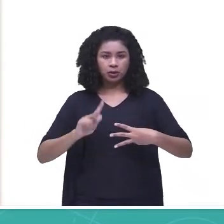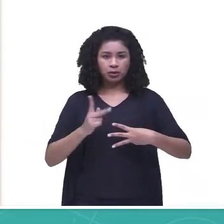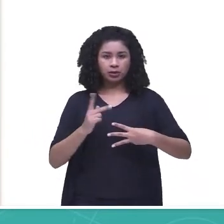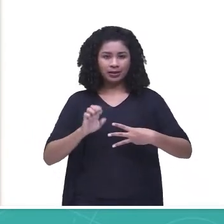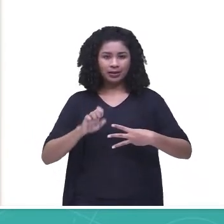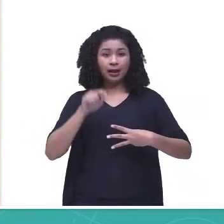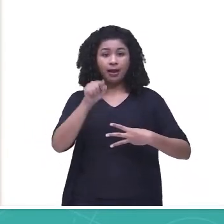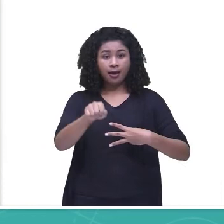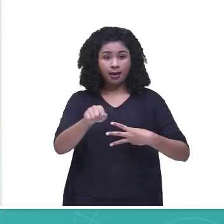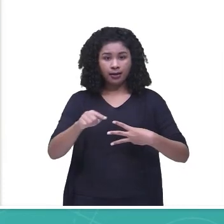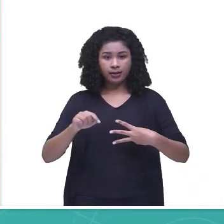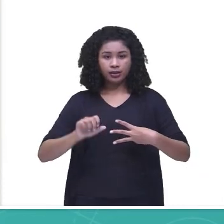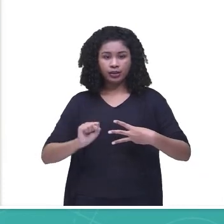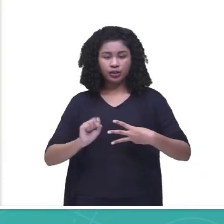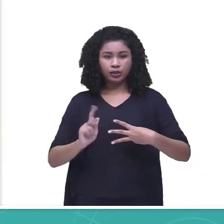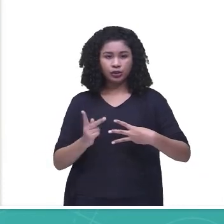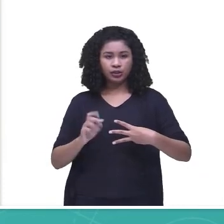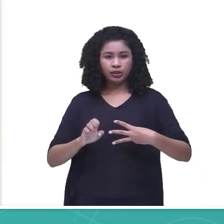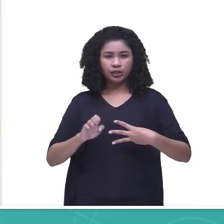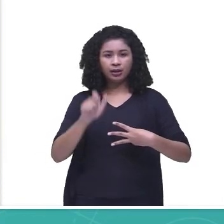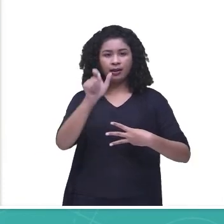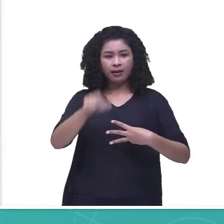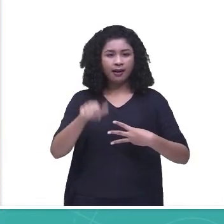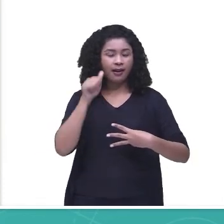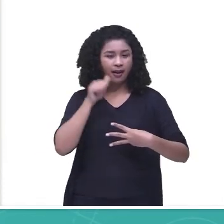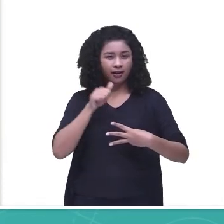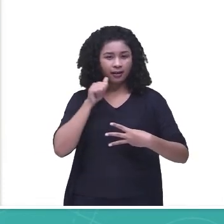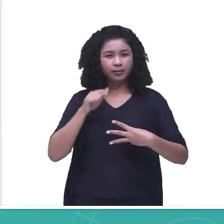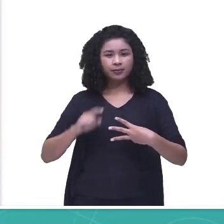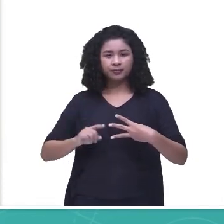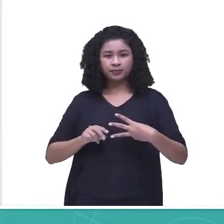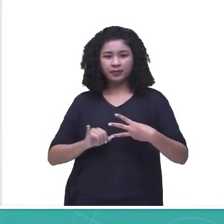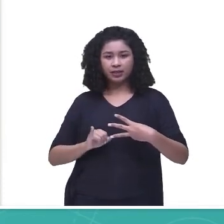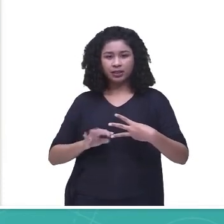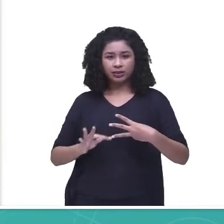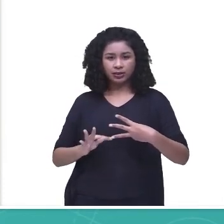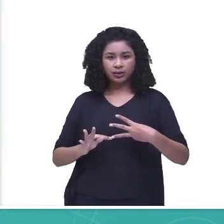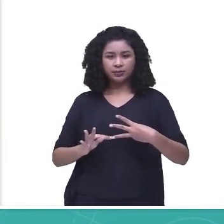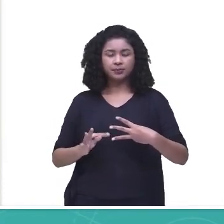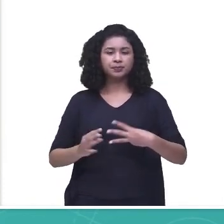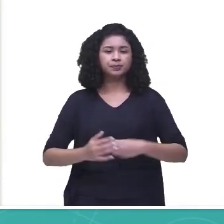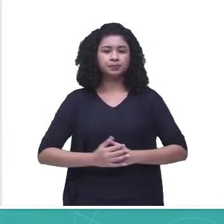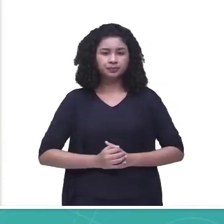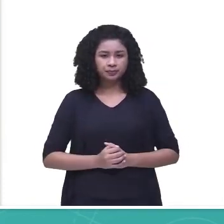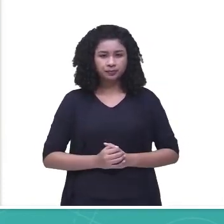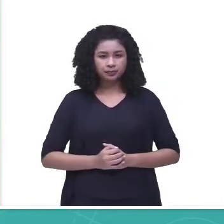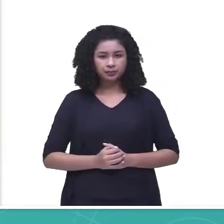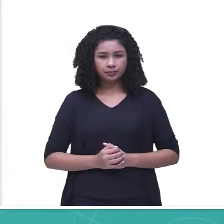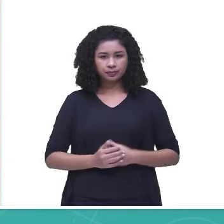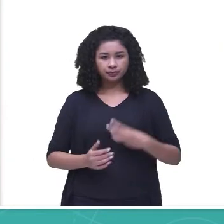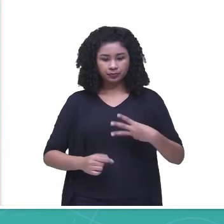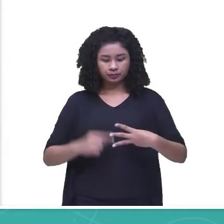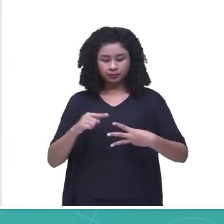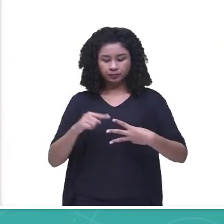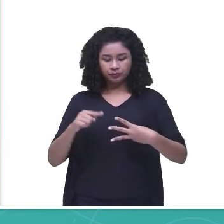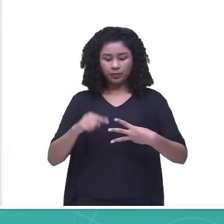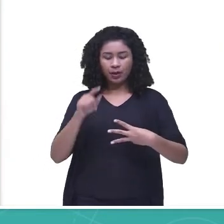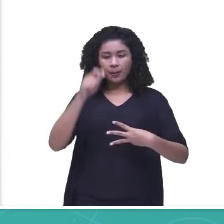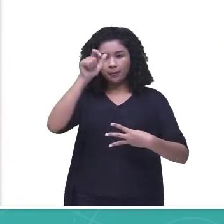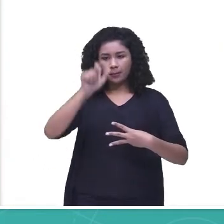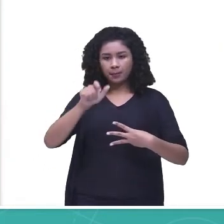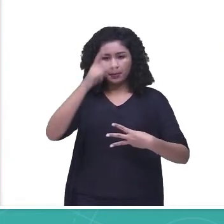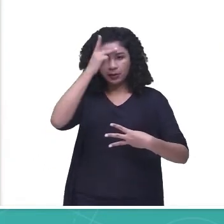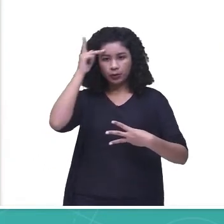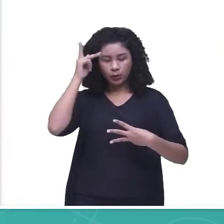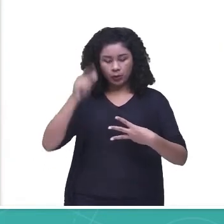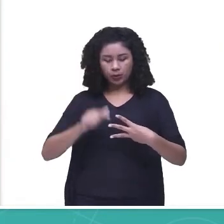she, ela, it, ele ou ela quando não for pessoas, né? O he só pessoa, she só pessoa e it é para